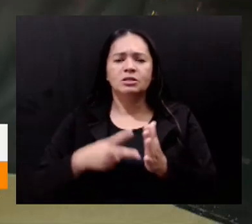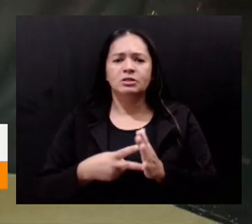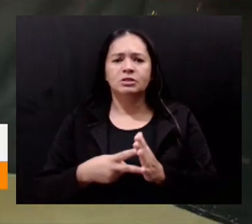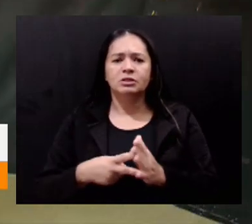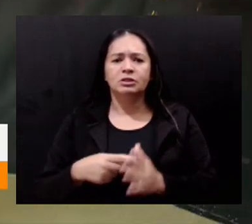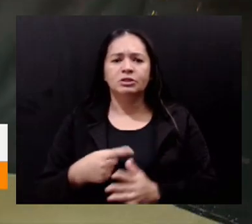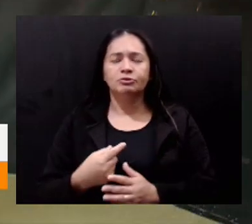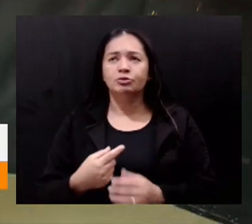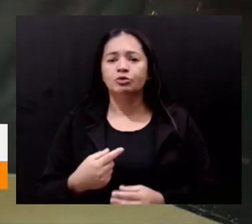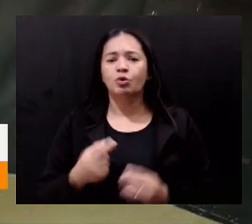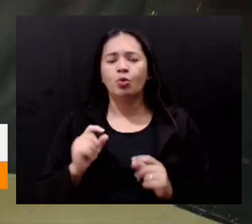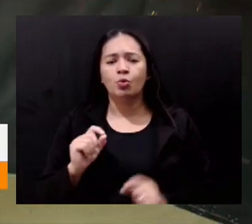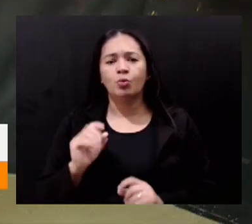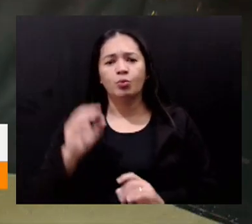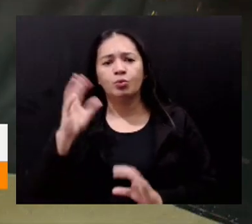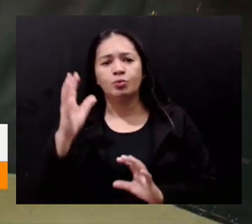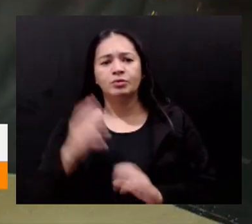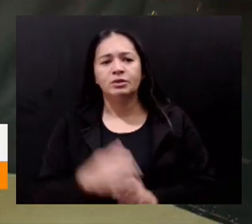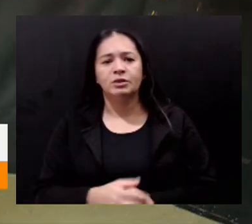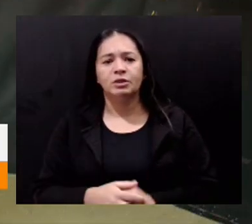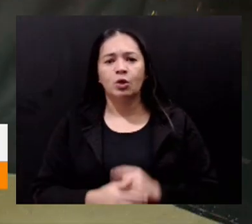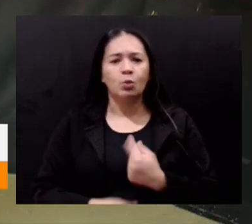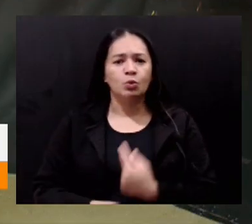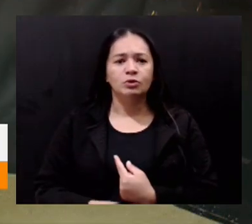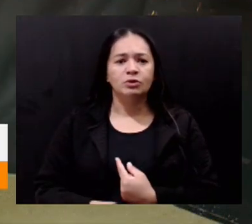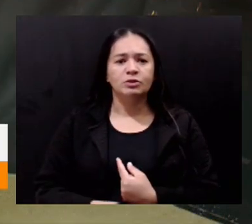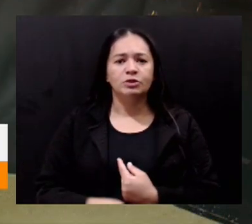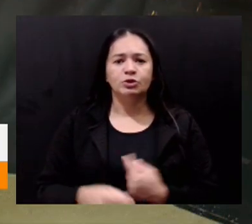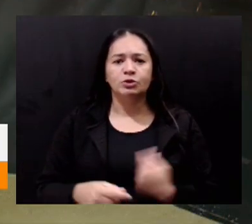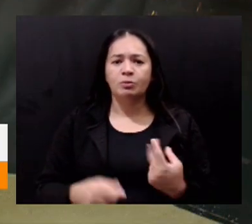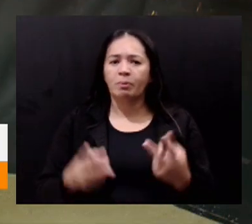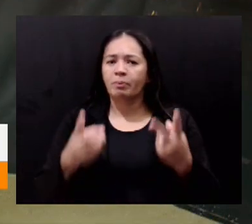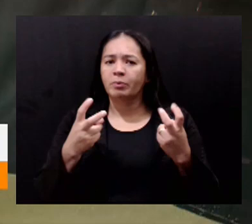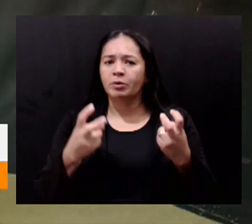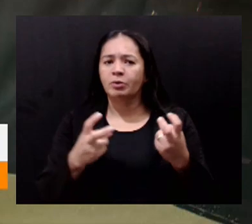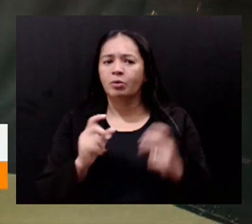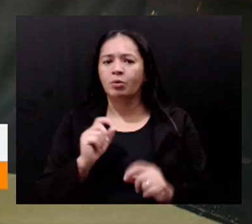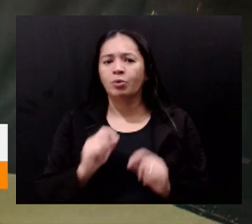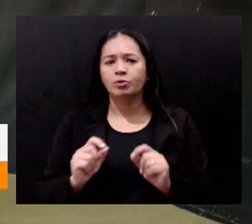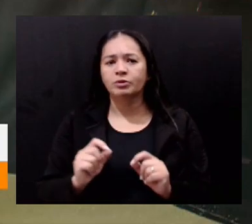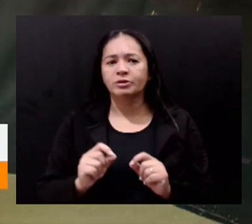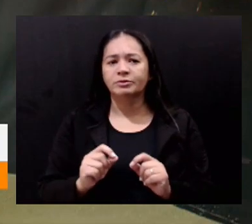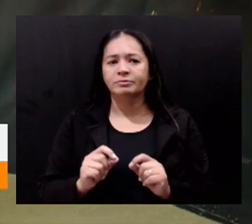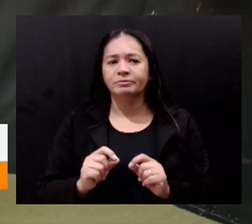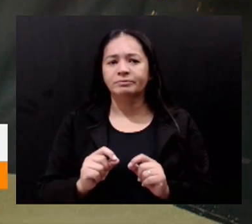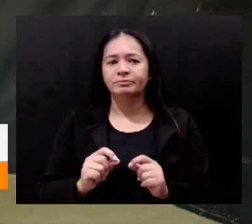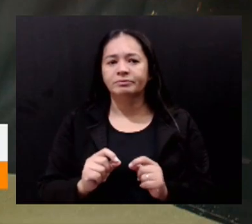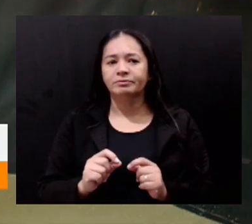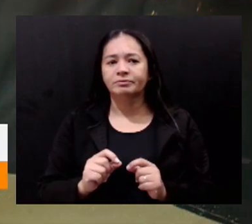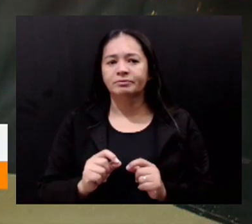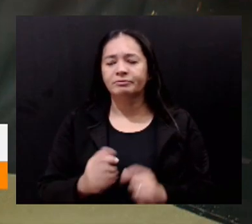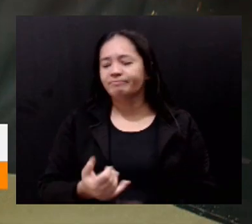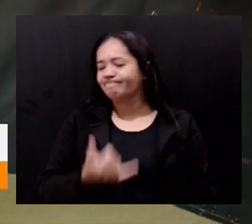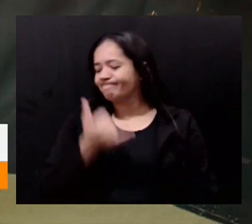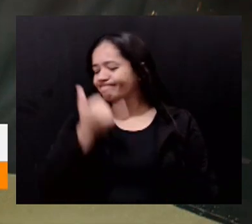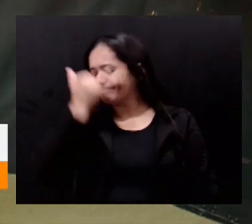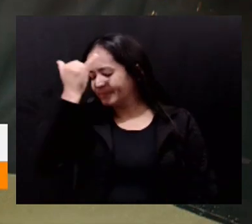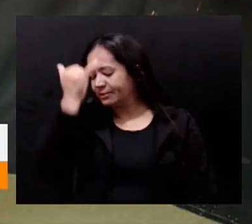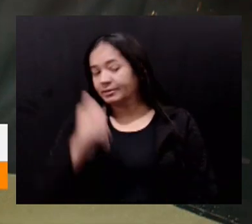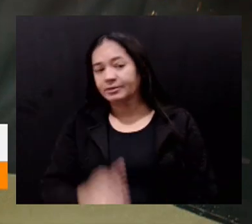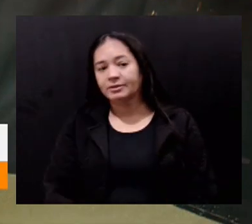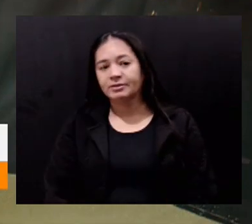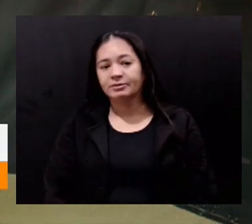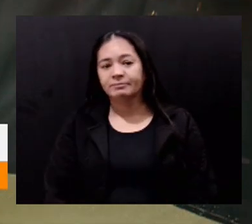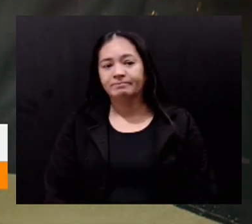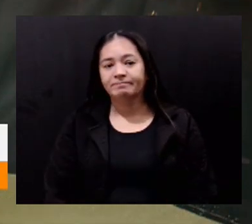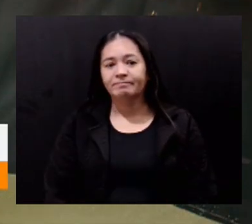acontece com a gente quando a gente percebe que realmente, tipo assim, frustrei, né. Sim. E aí, como que a